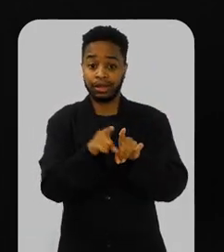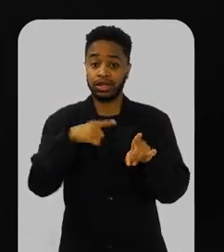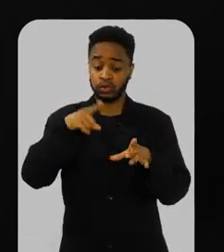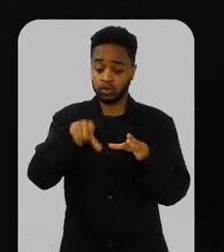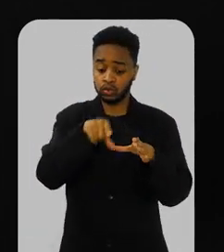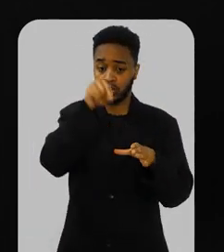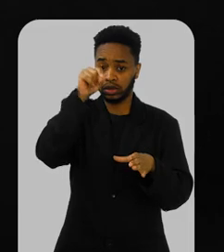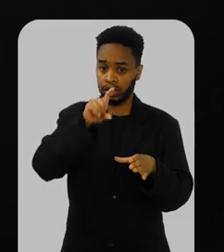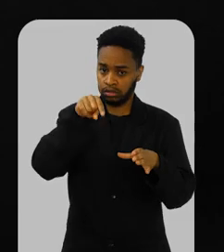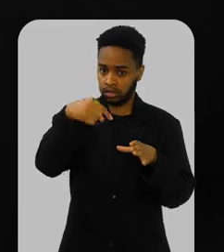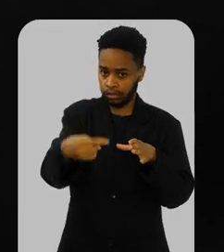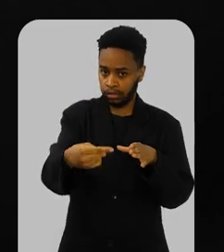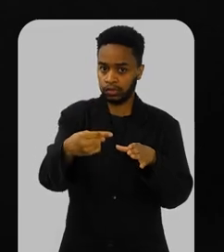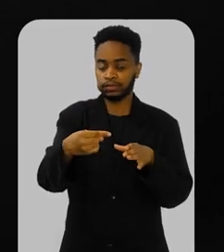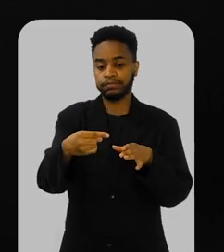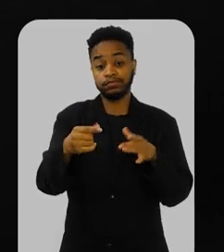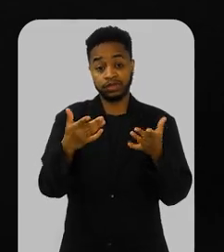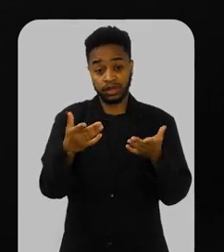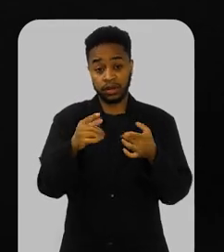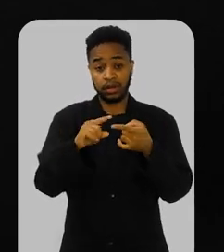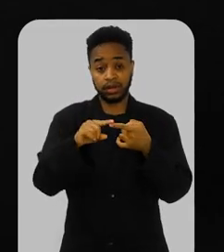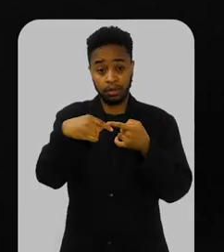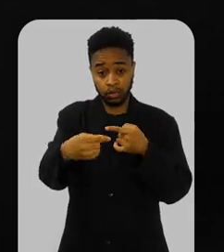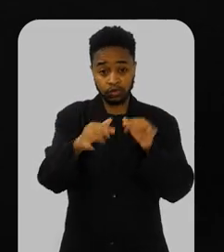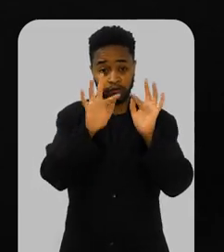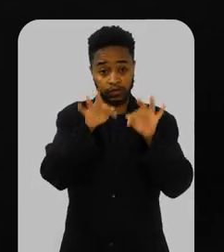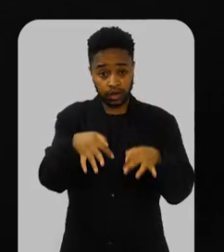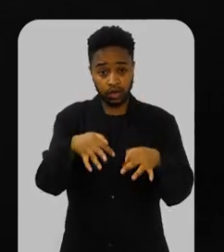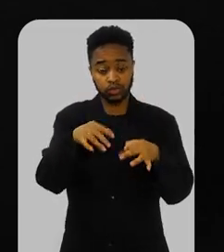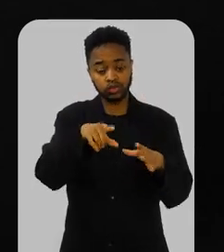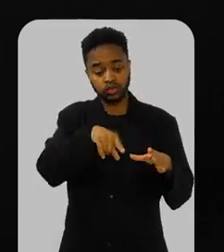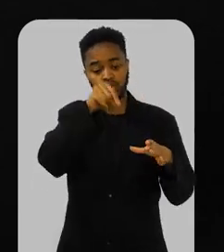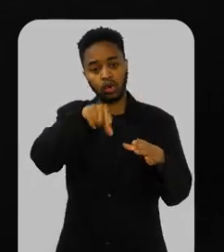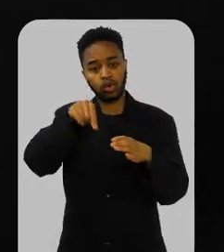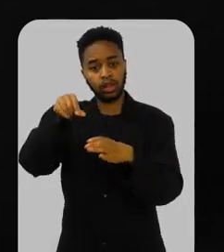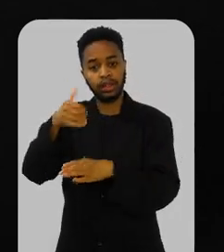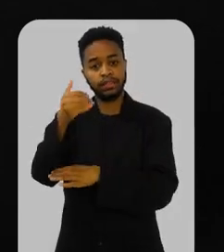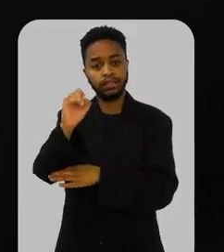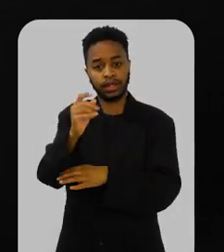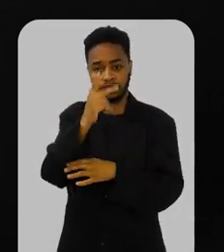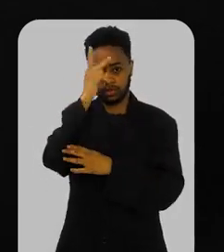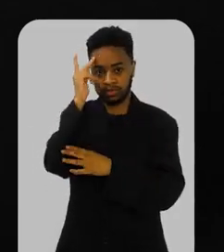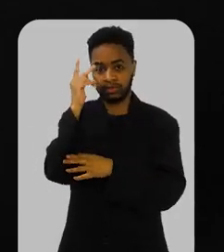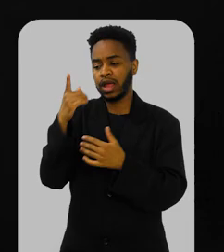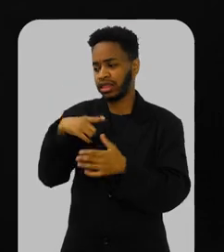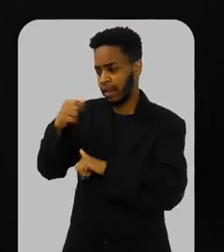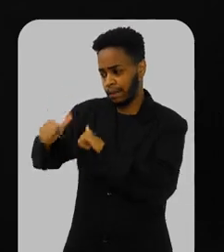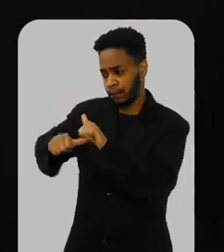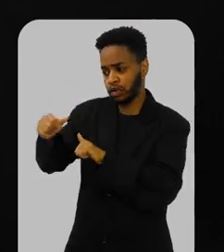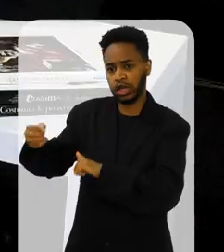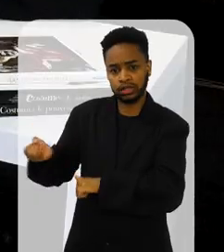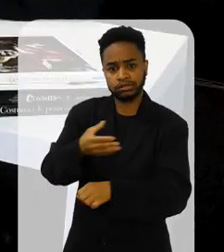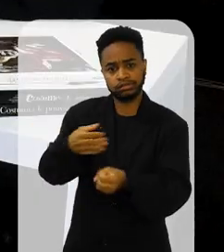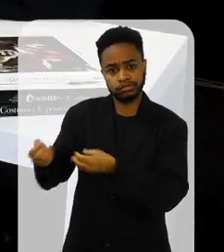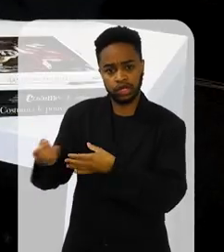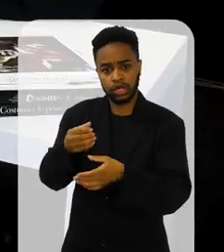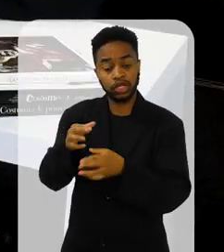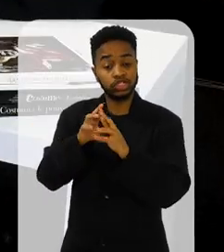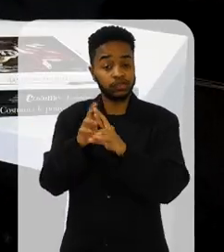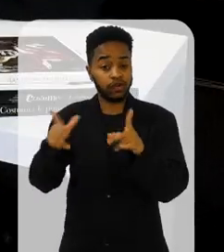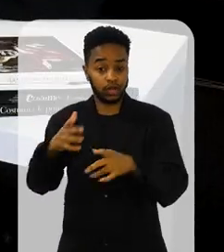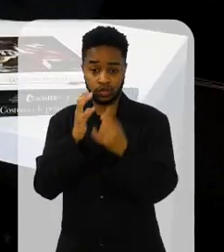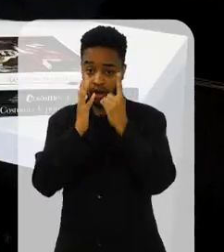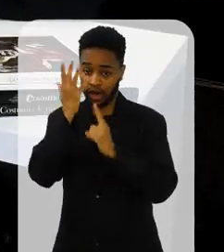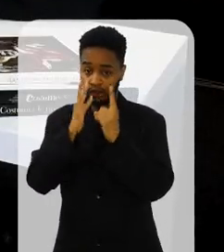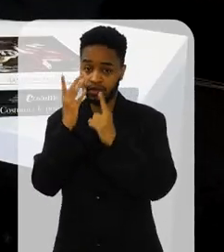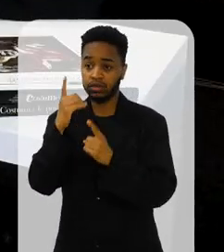ainda tem um sorteio e aí sim é fechado essas 10 pessoas que são responsáveis. Então eu estou vendo que existe uma renovação maior do corpo de jurado,